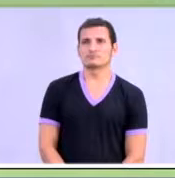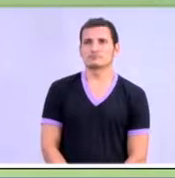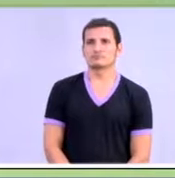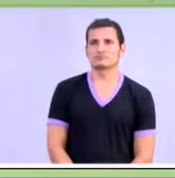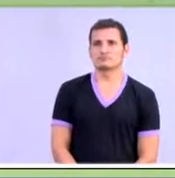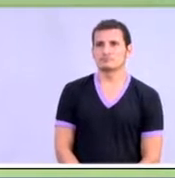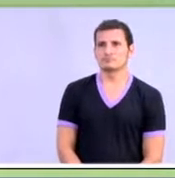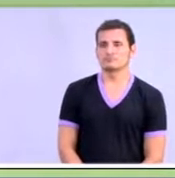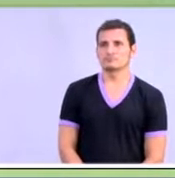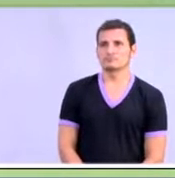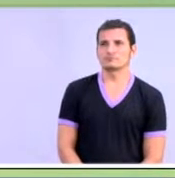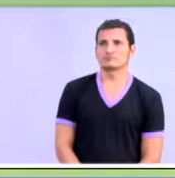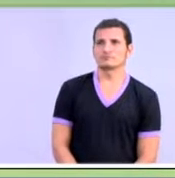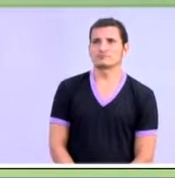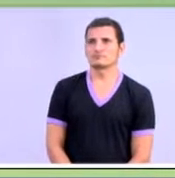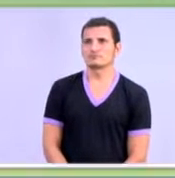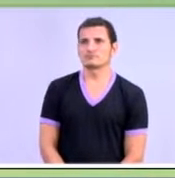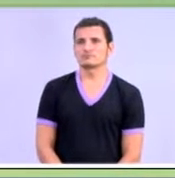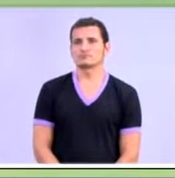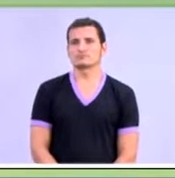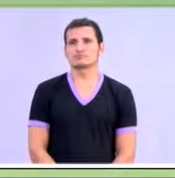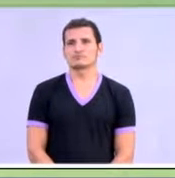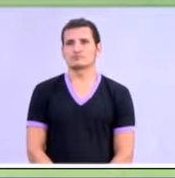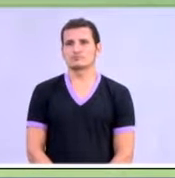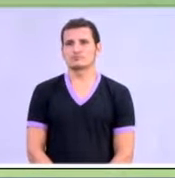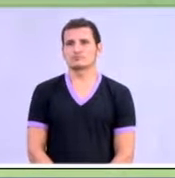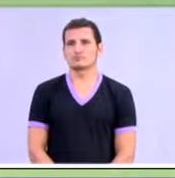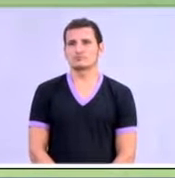titular, o saldo, o parâmetro saldo.